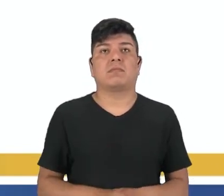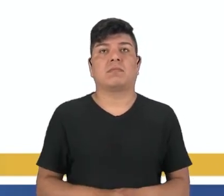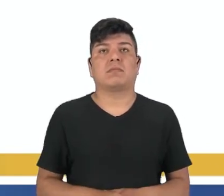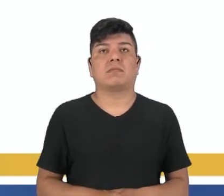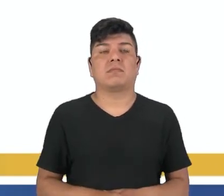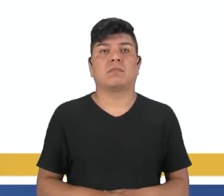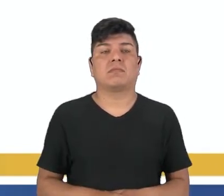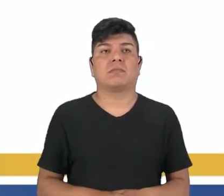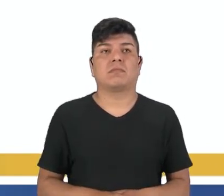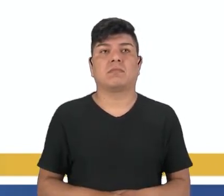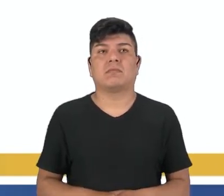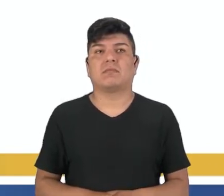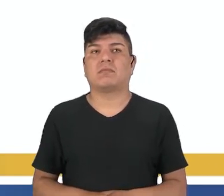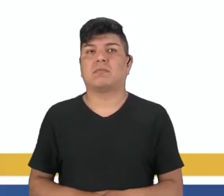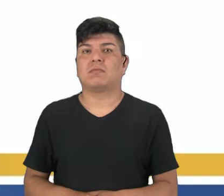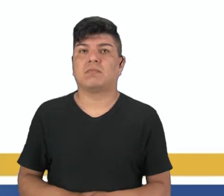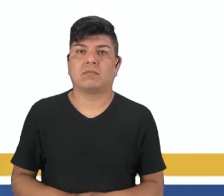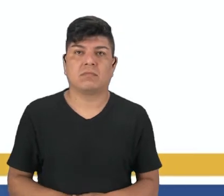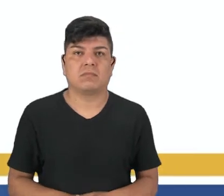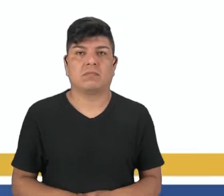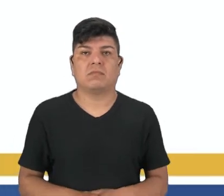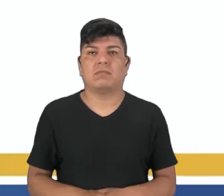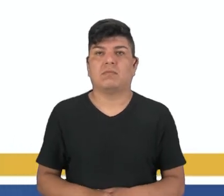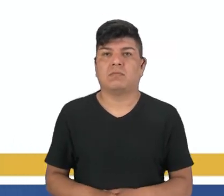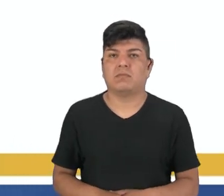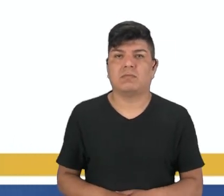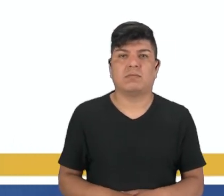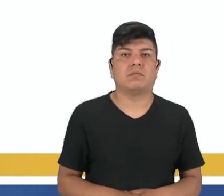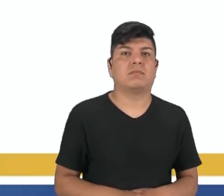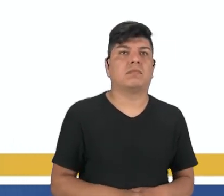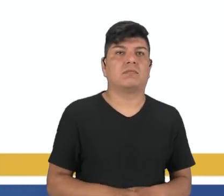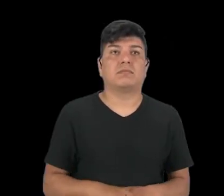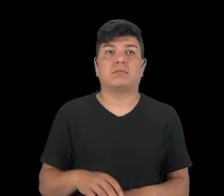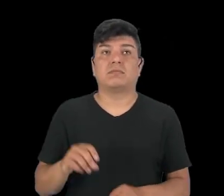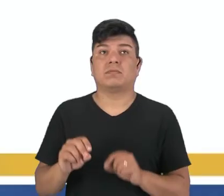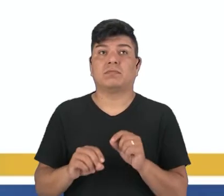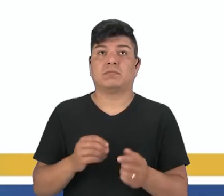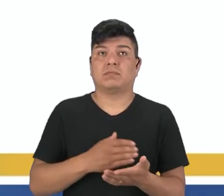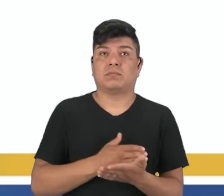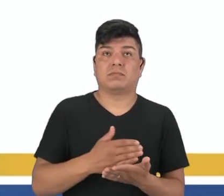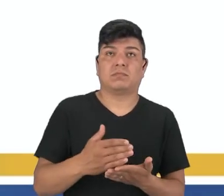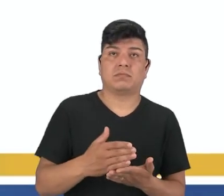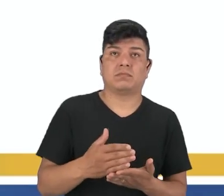problema. O programa de esporte, só basquete, começa às